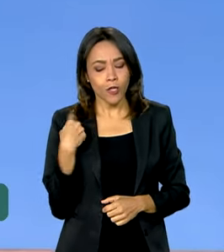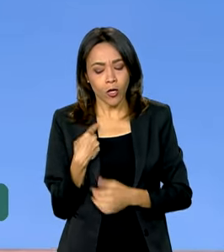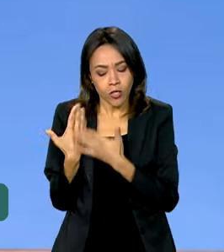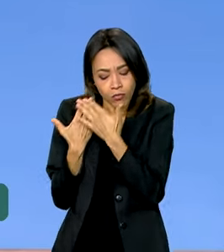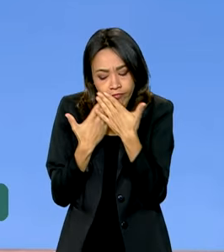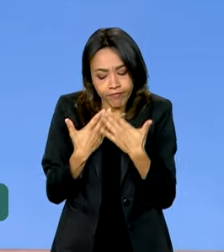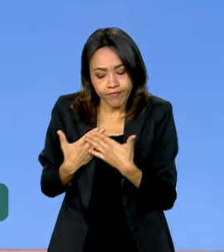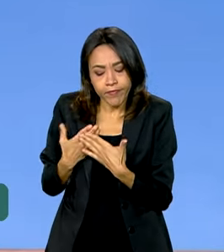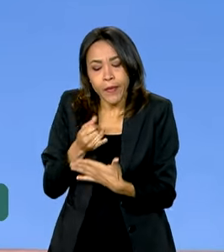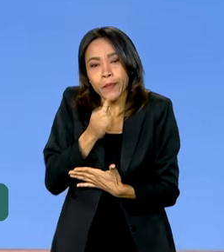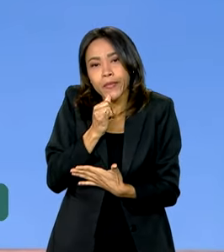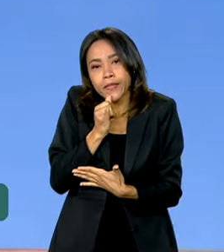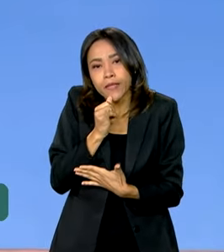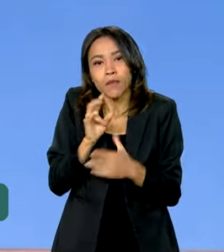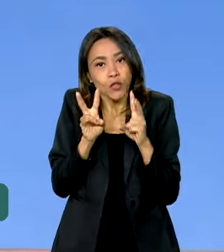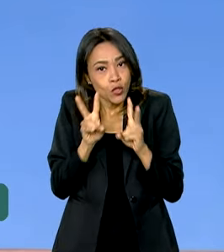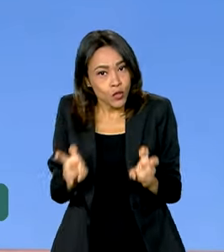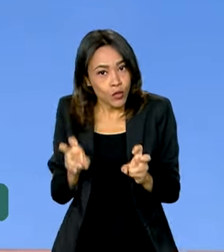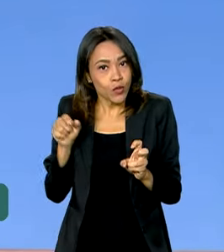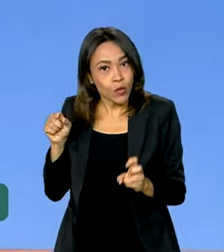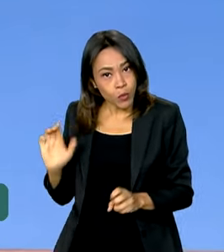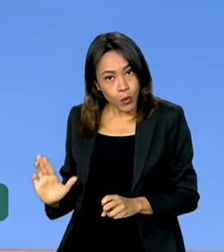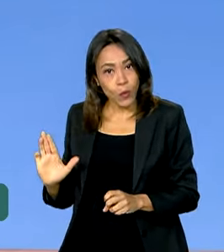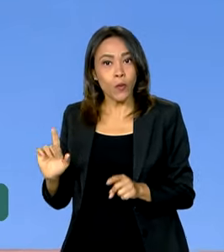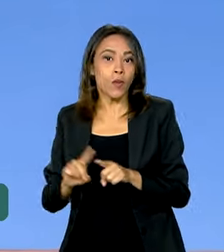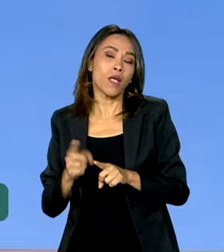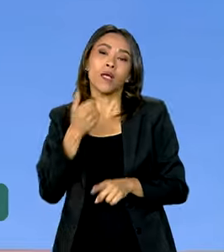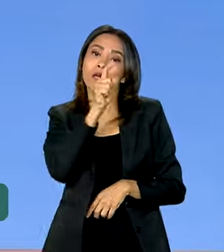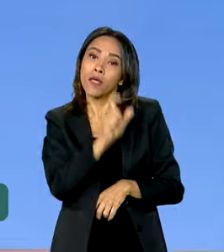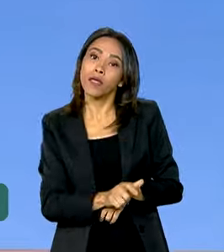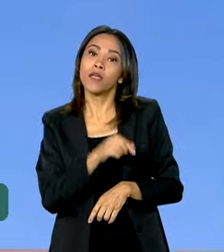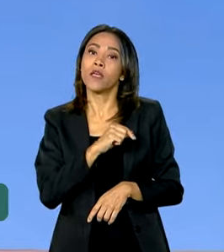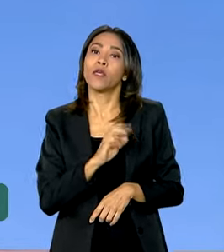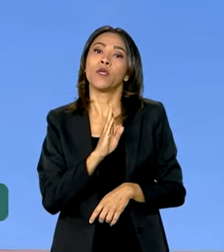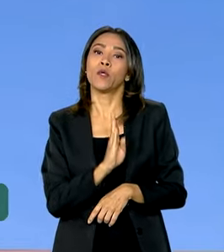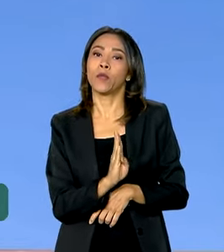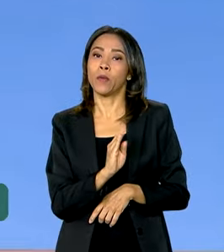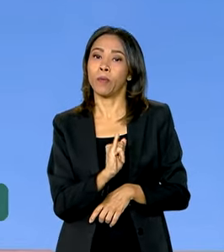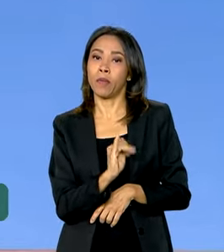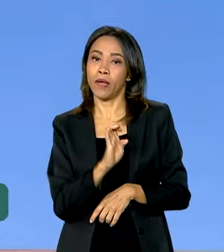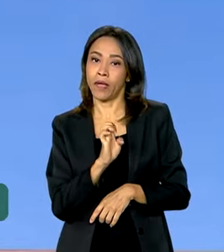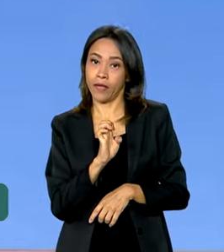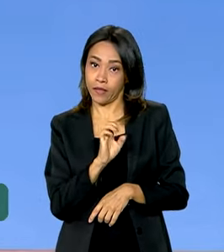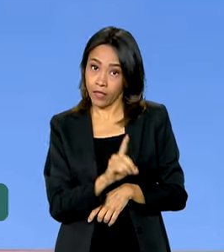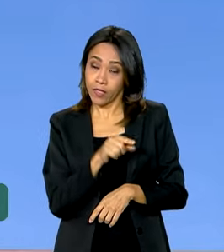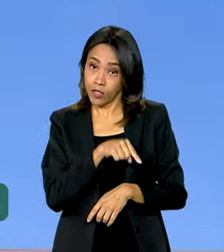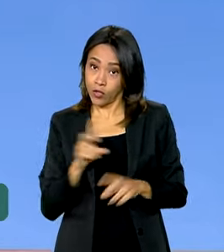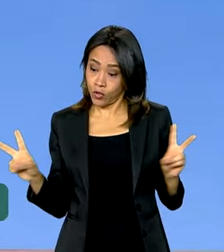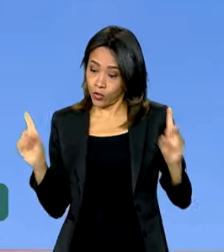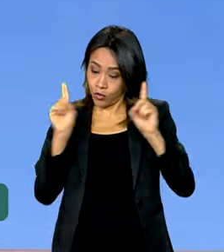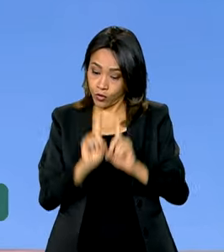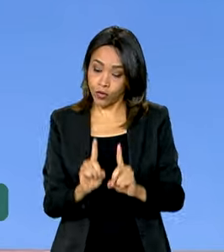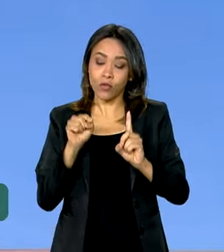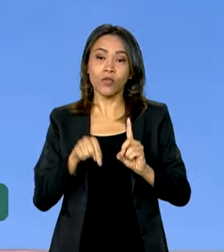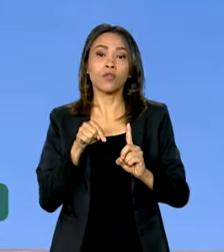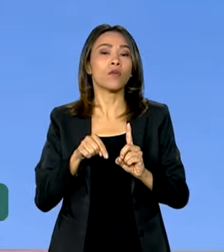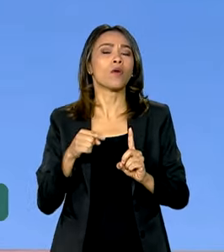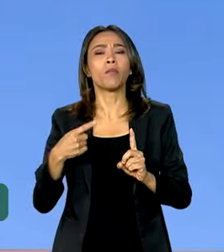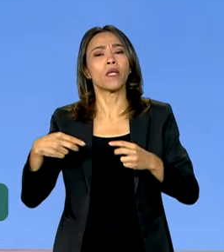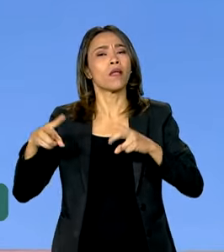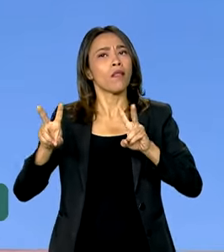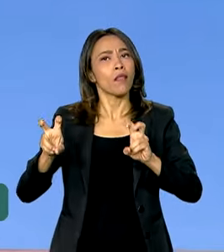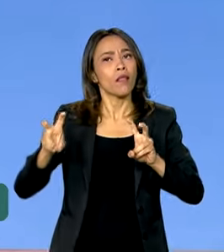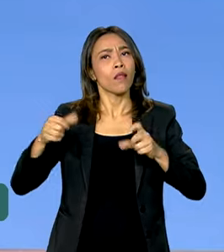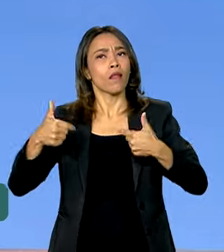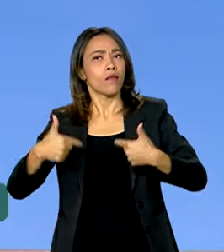estudando, por exemplo, é aquela iniciativa Lula-Biden sobre trabalho decente, se a gente deveria, e estamos discutindo aí com os americanos, se ela não